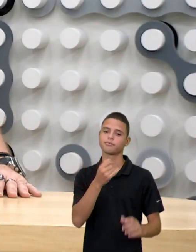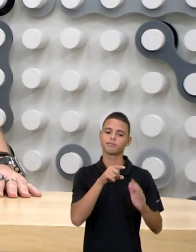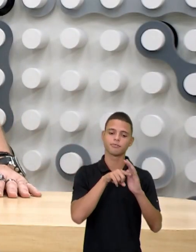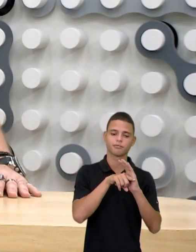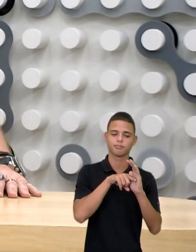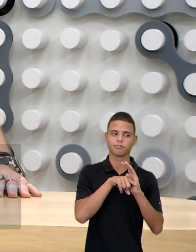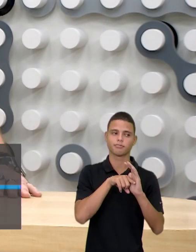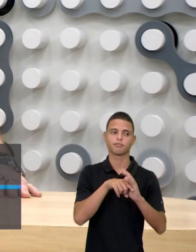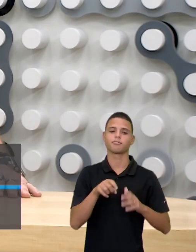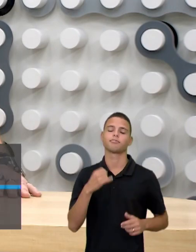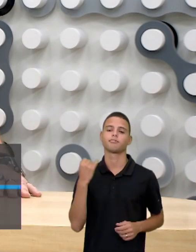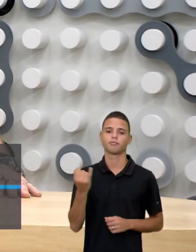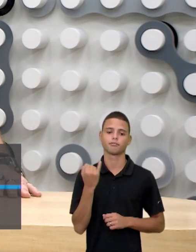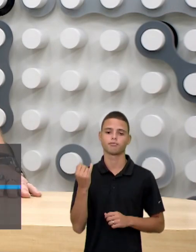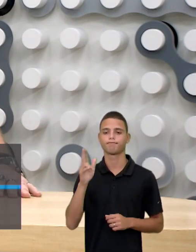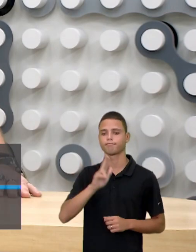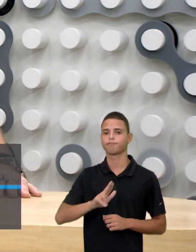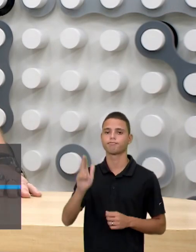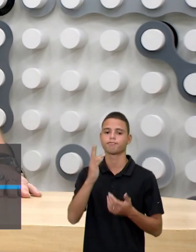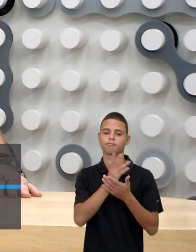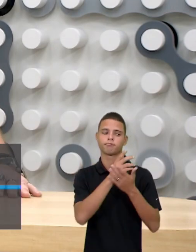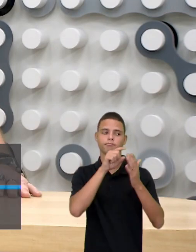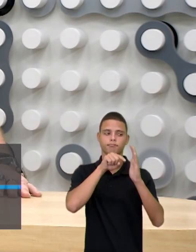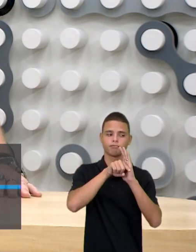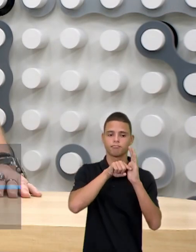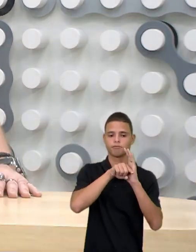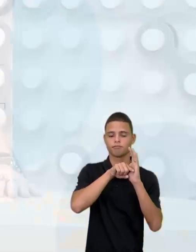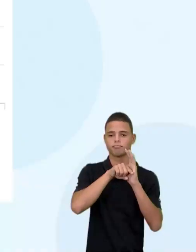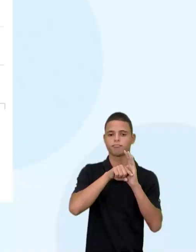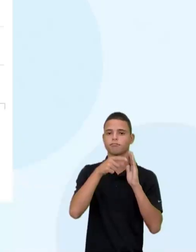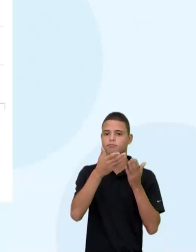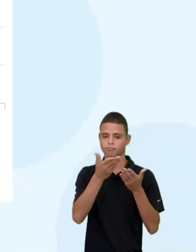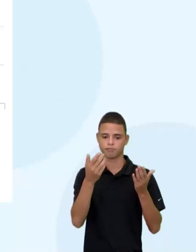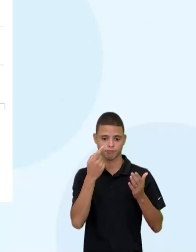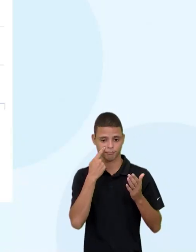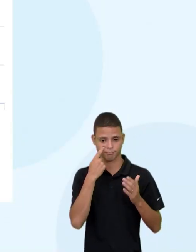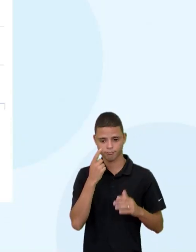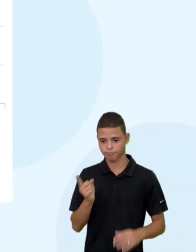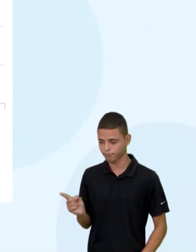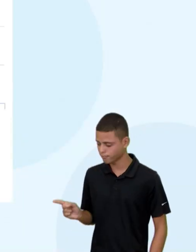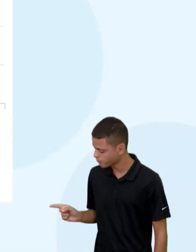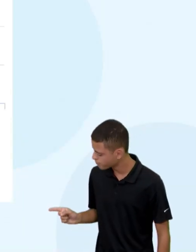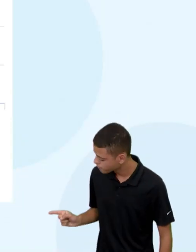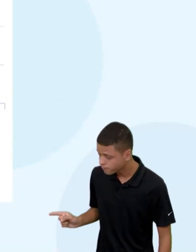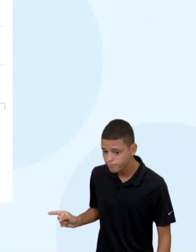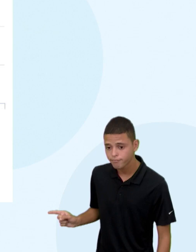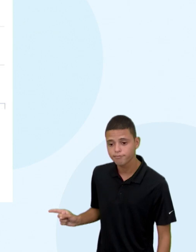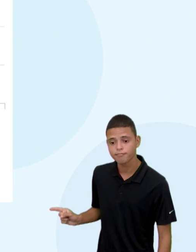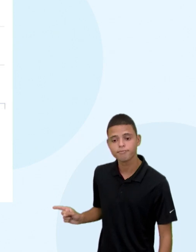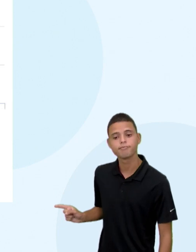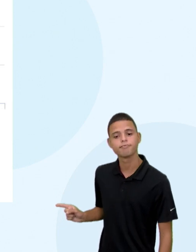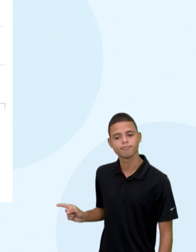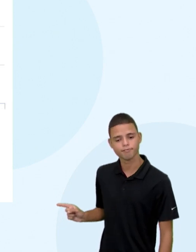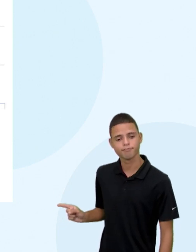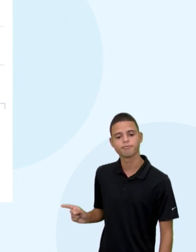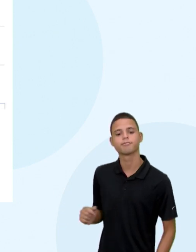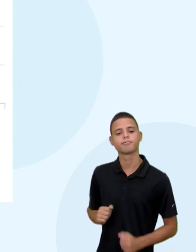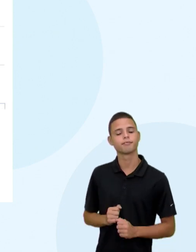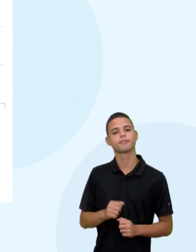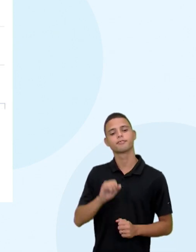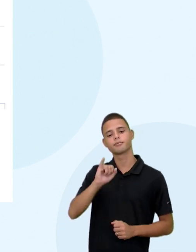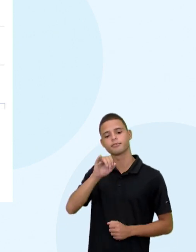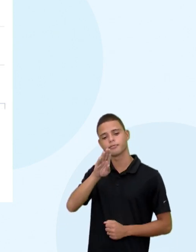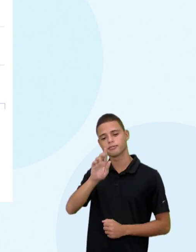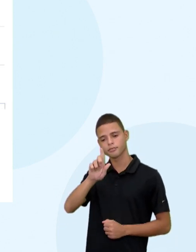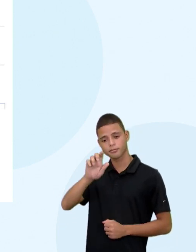aí o desenvolvimento, utilizaram pesquisas do IBGE, vocês vêem lá a fonte, ó lá, IBGE, Pesquisa Nacional por Amostra